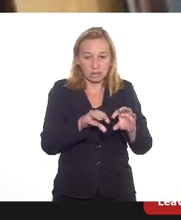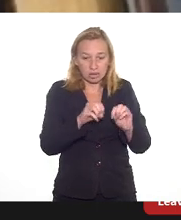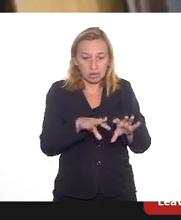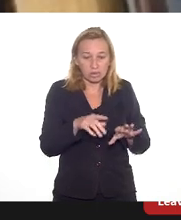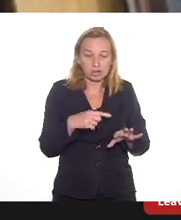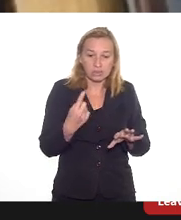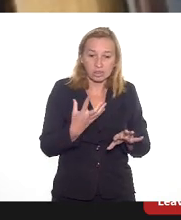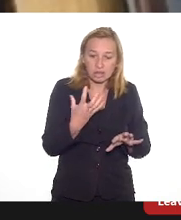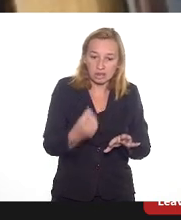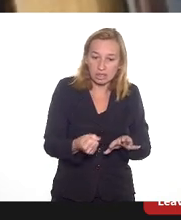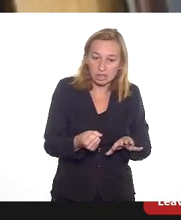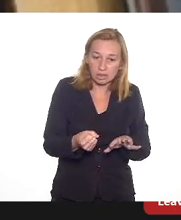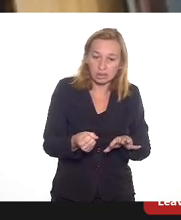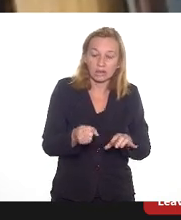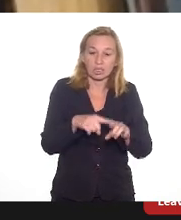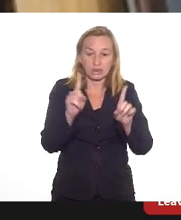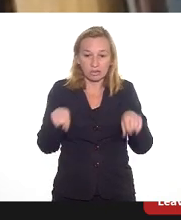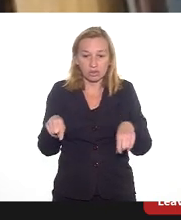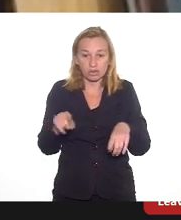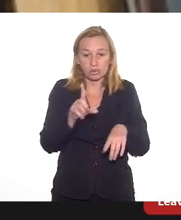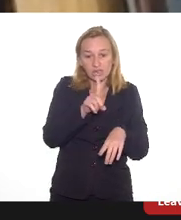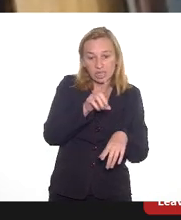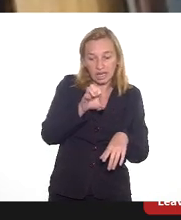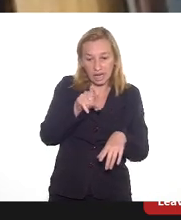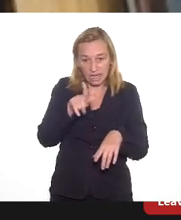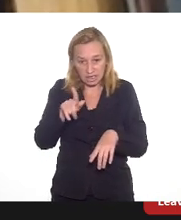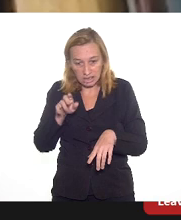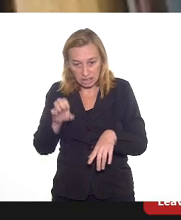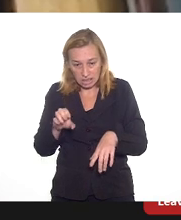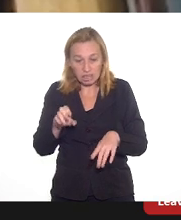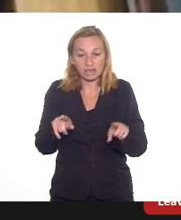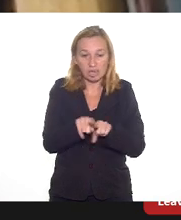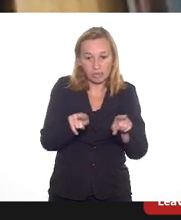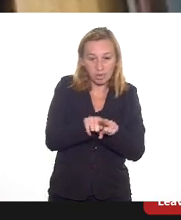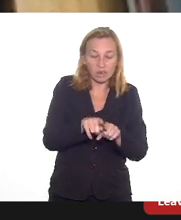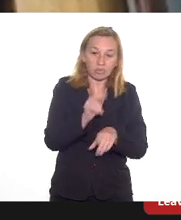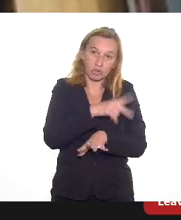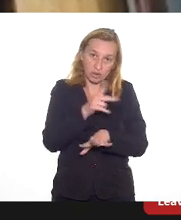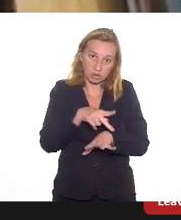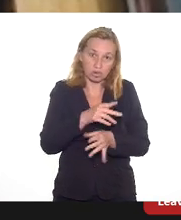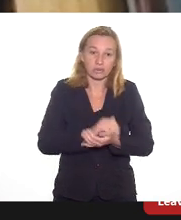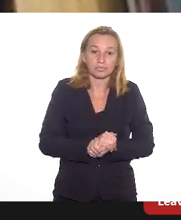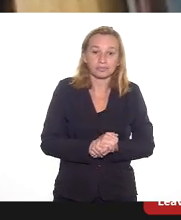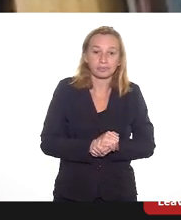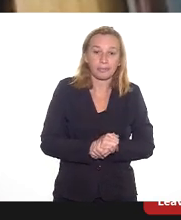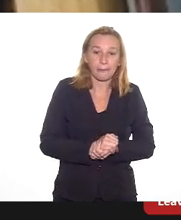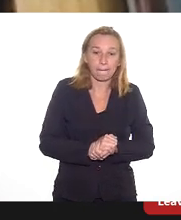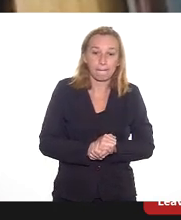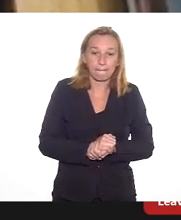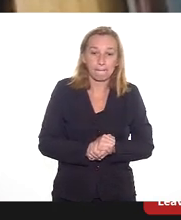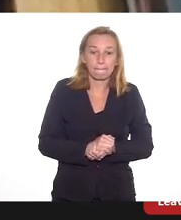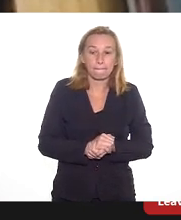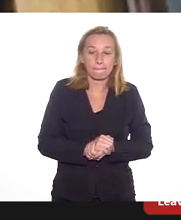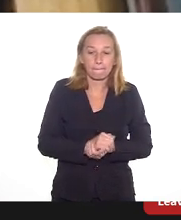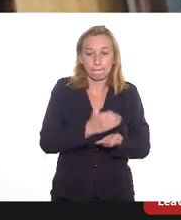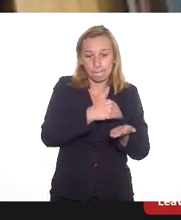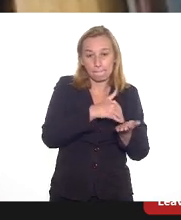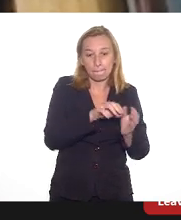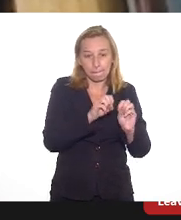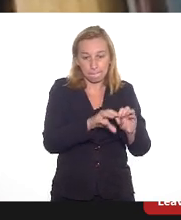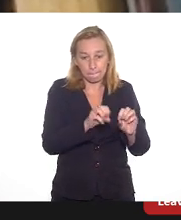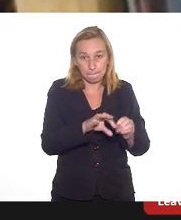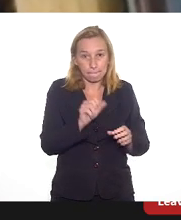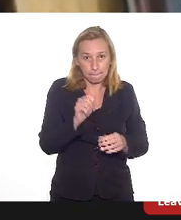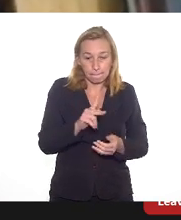caso dos servidores do DEGASE e também no caso dos professores da SEDUC, tá?